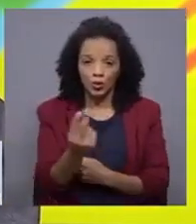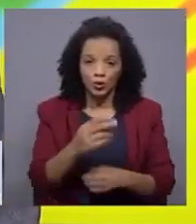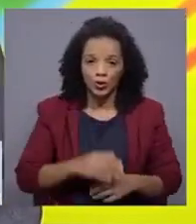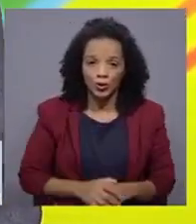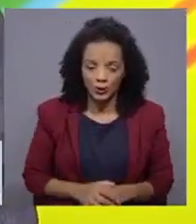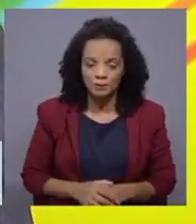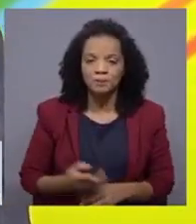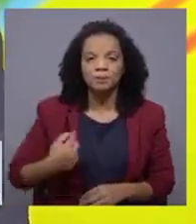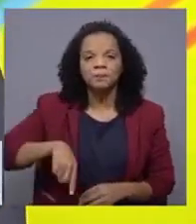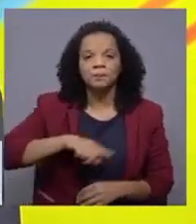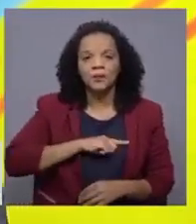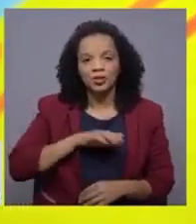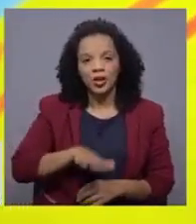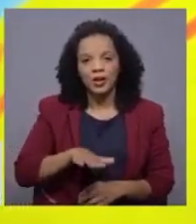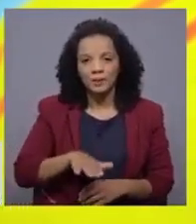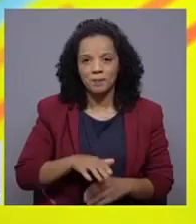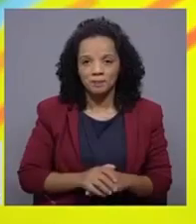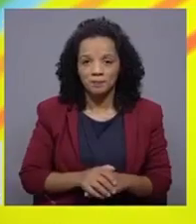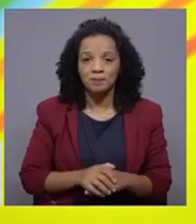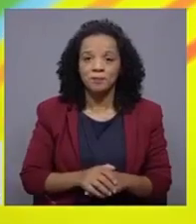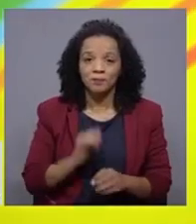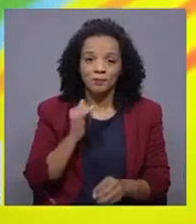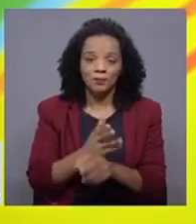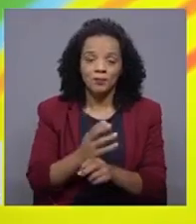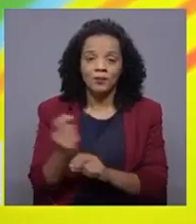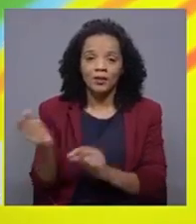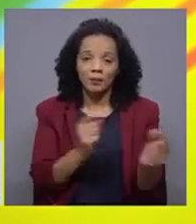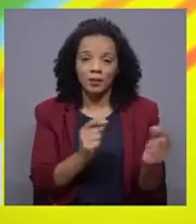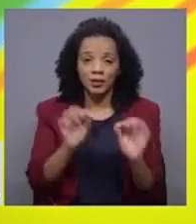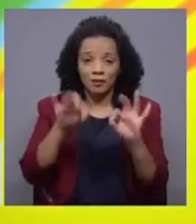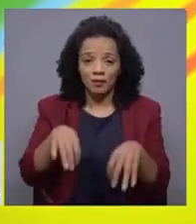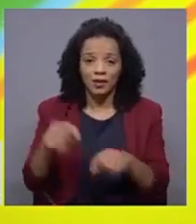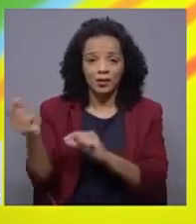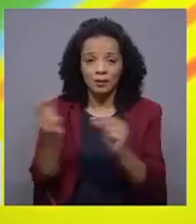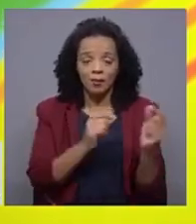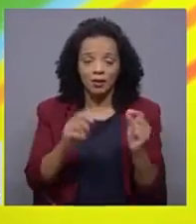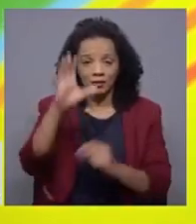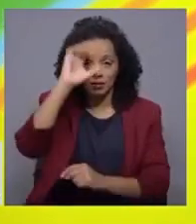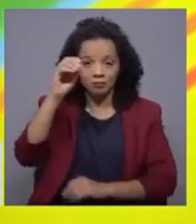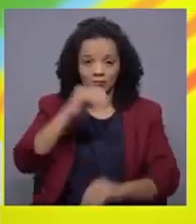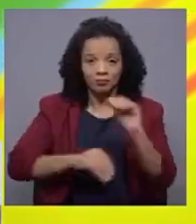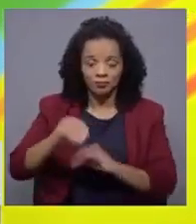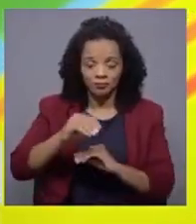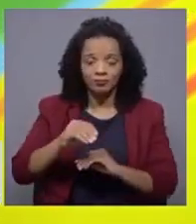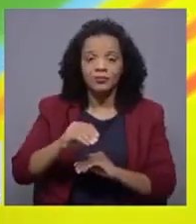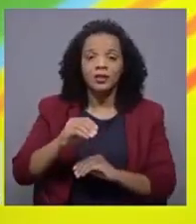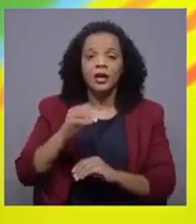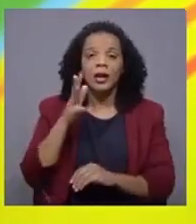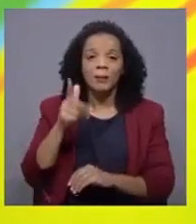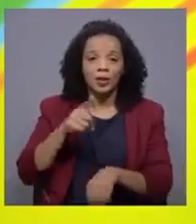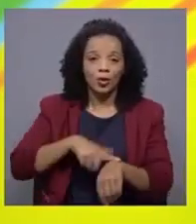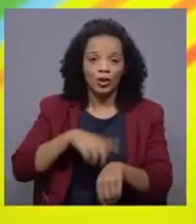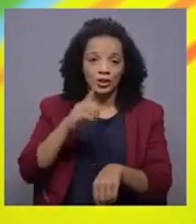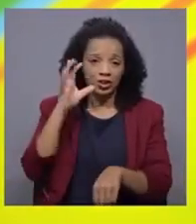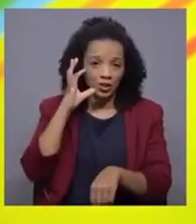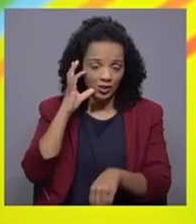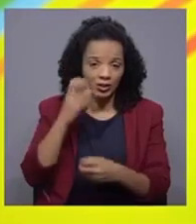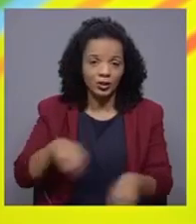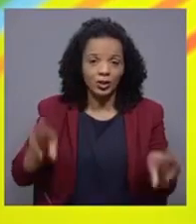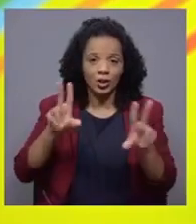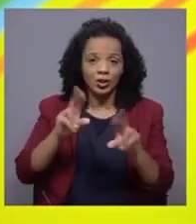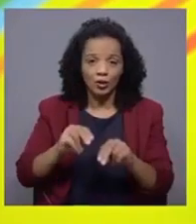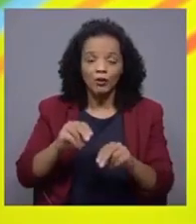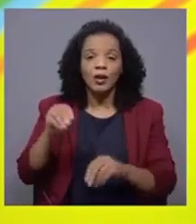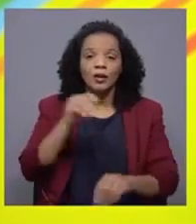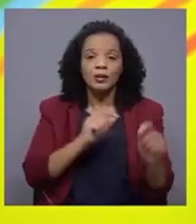cá estaremos para novos debates. Termina aqui mais um debate legislativo às 22. Regressamos então amanhã às 8 horas para novo debate,